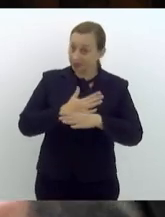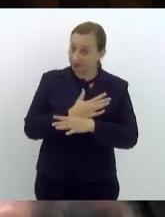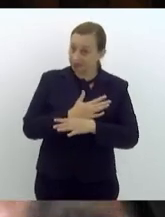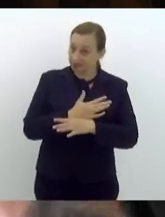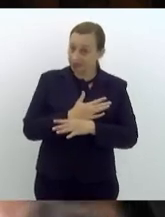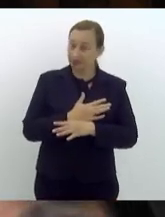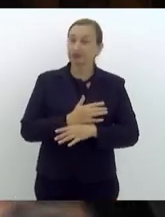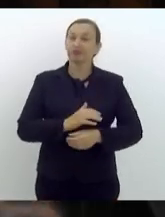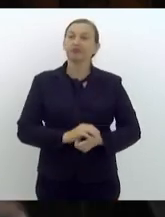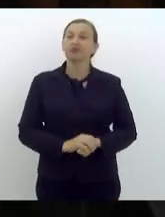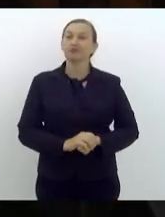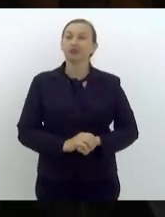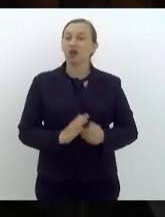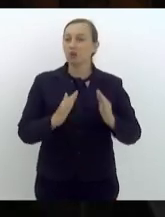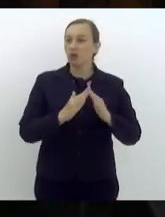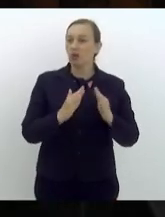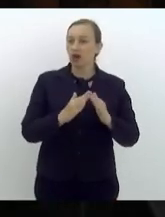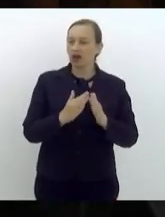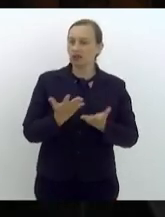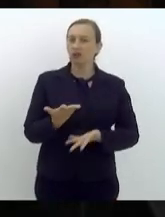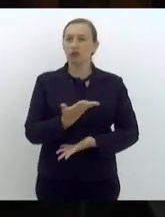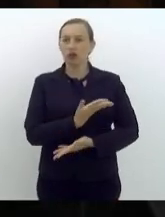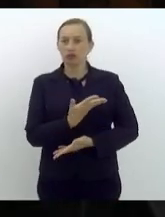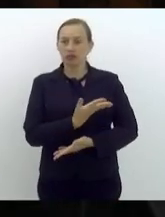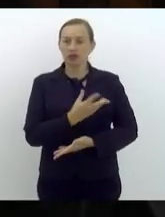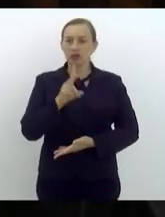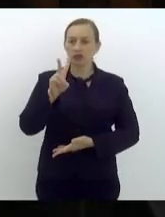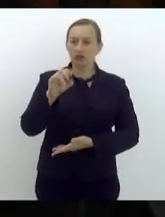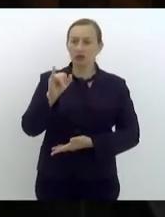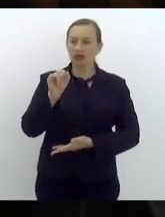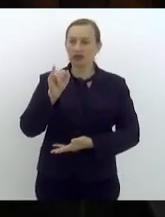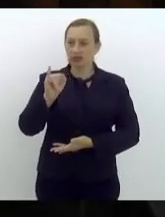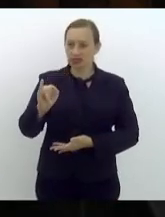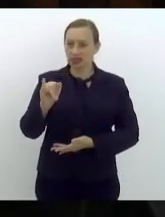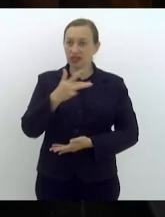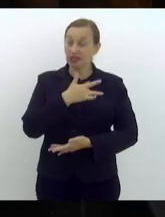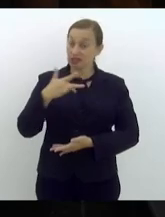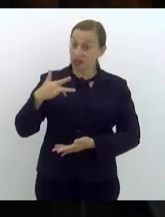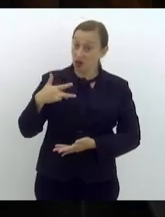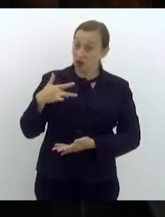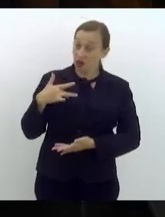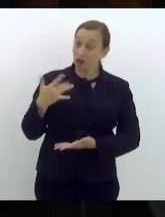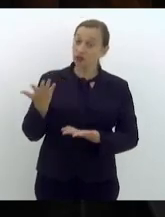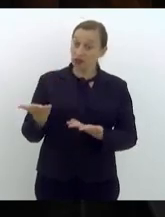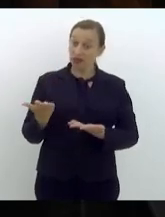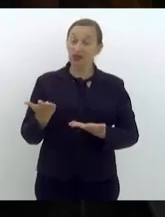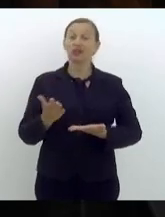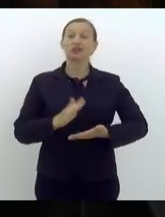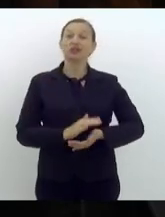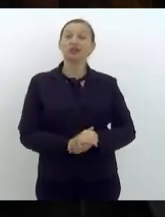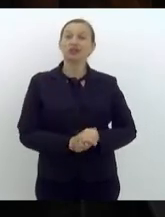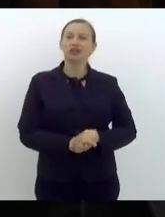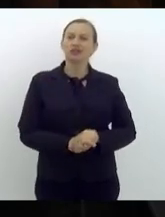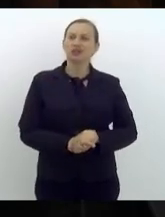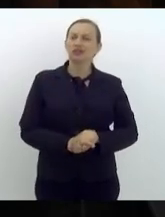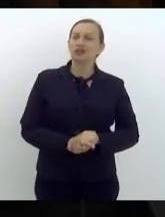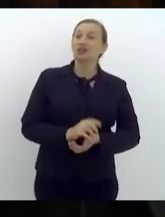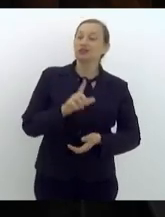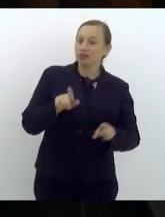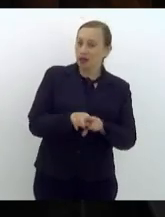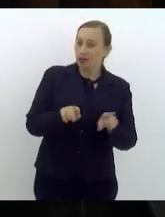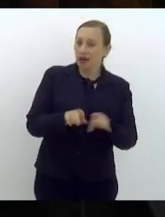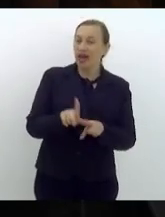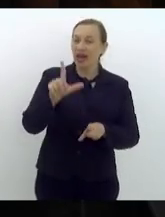nosso Valdeci da Saúde, grande ponta-direita da nossa seleção, de nosso Léo